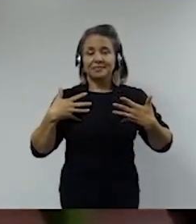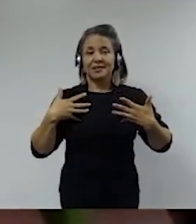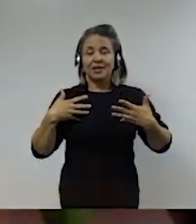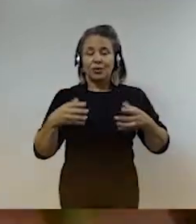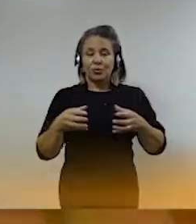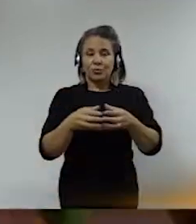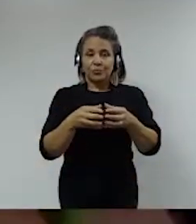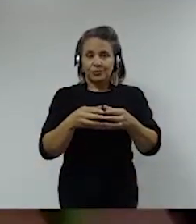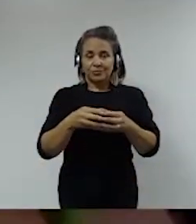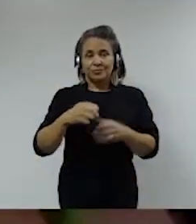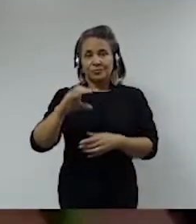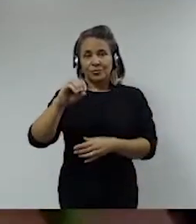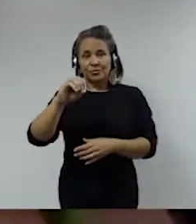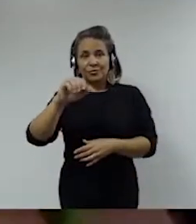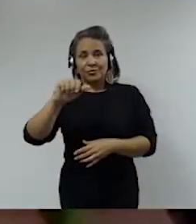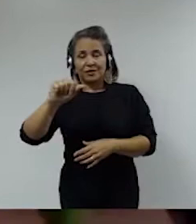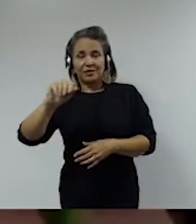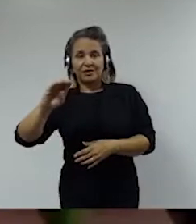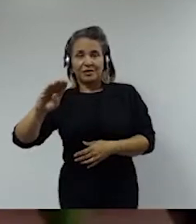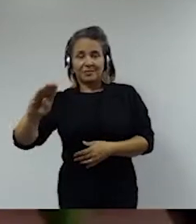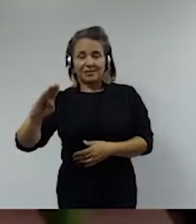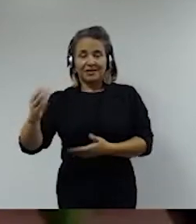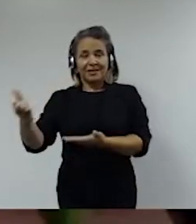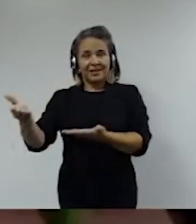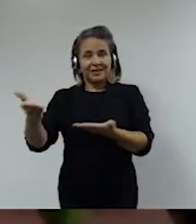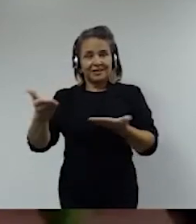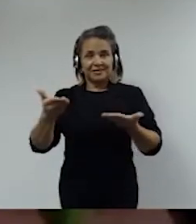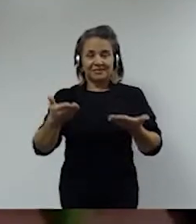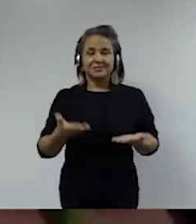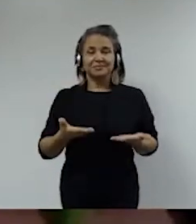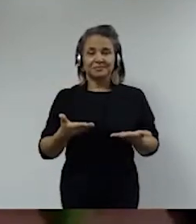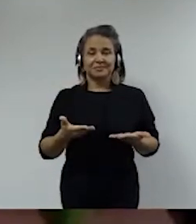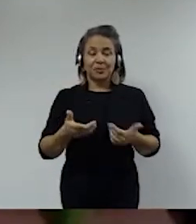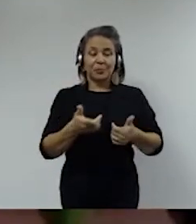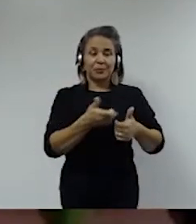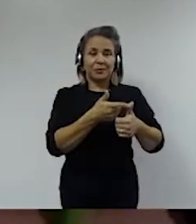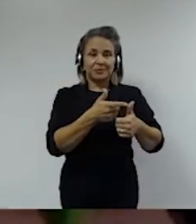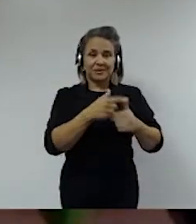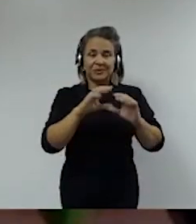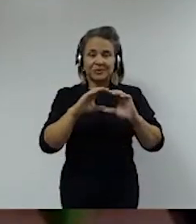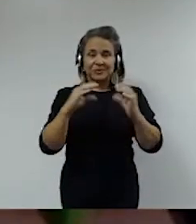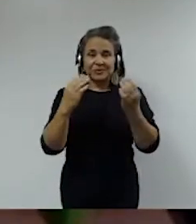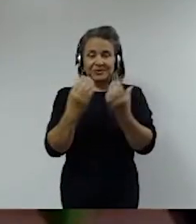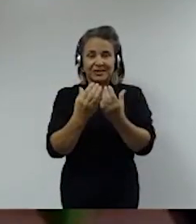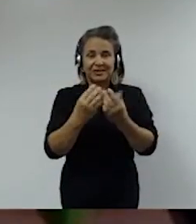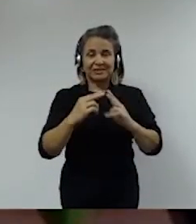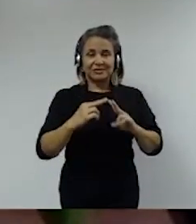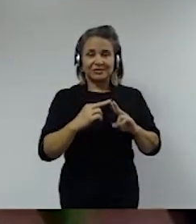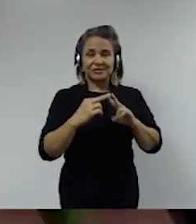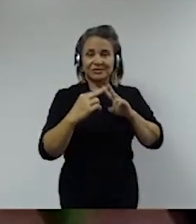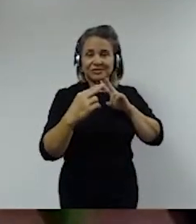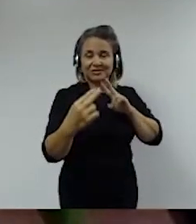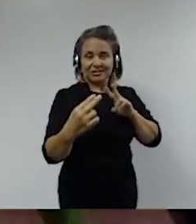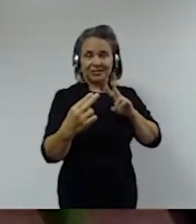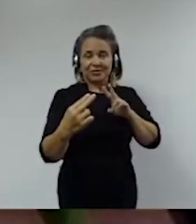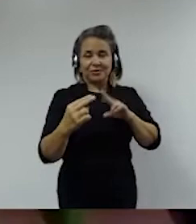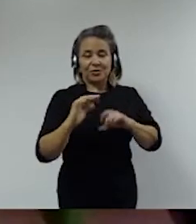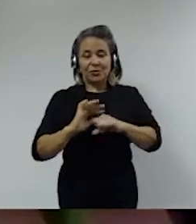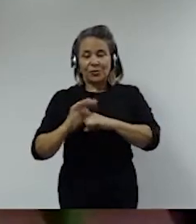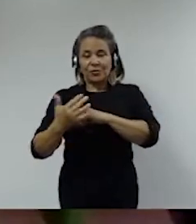dos Advogados do Brasil os recebe para o primeiro Congresso Digital